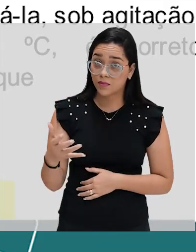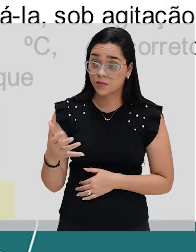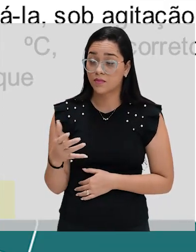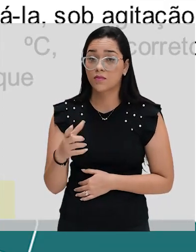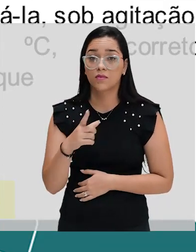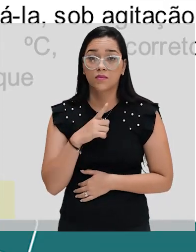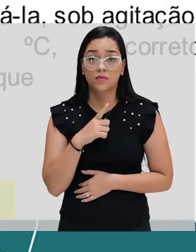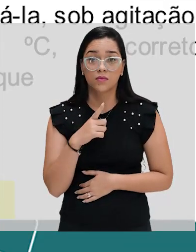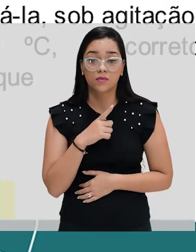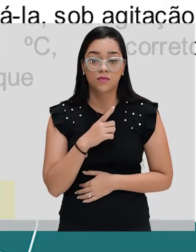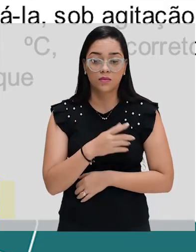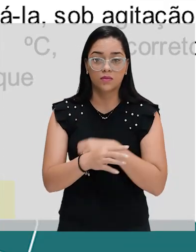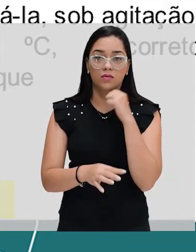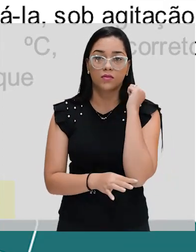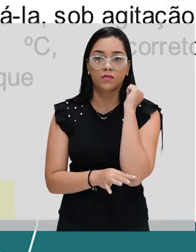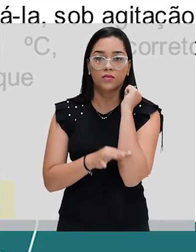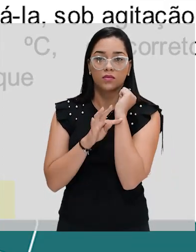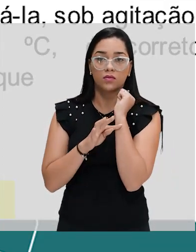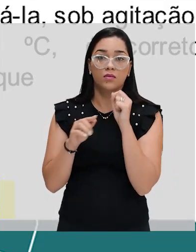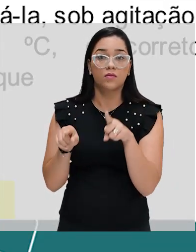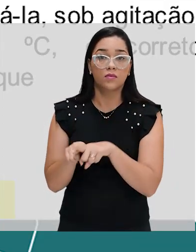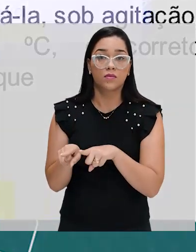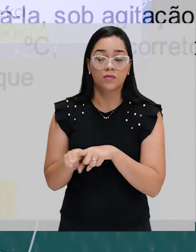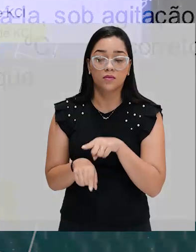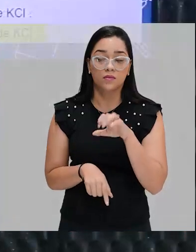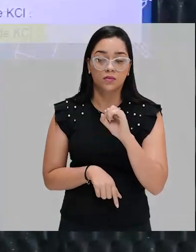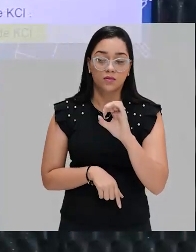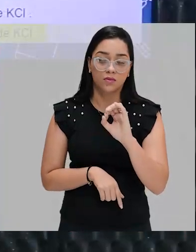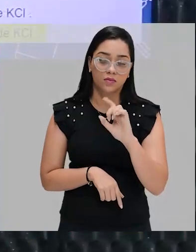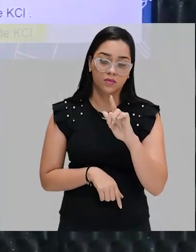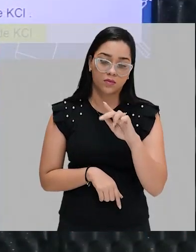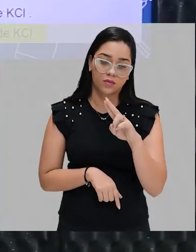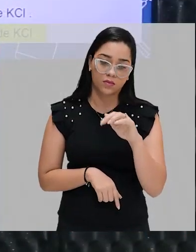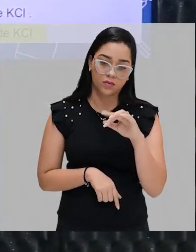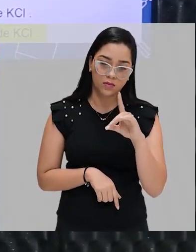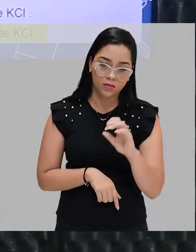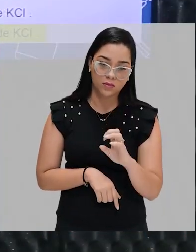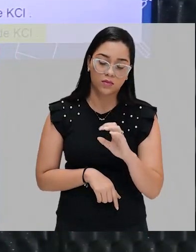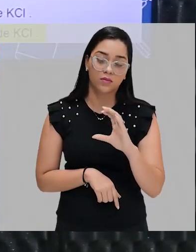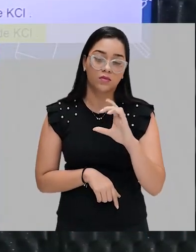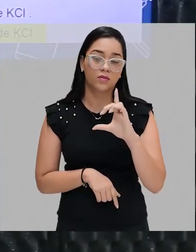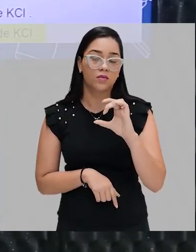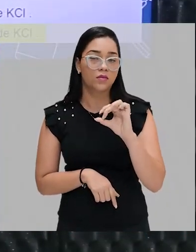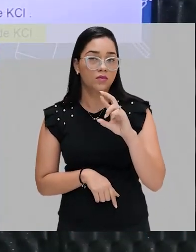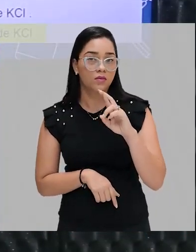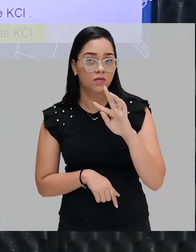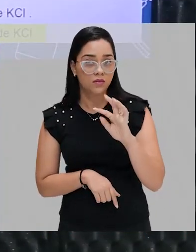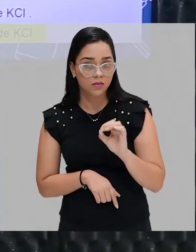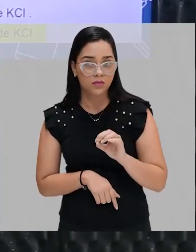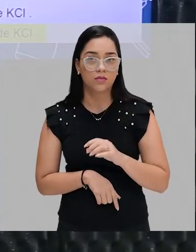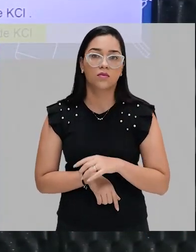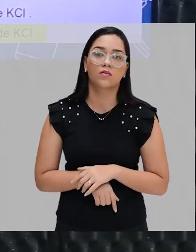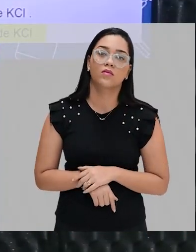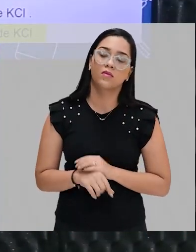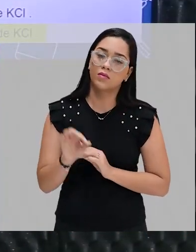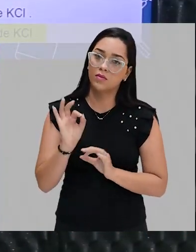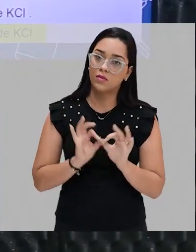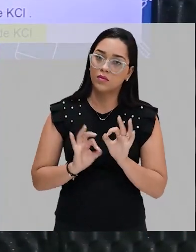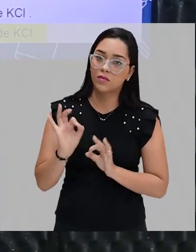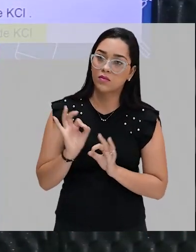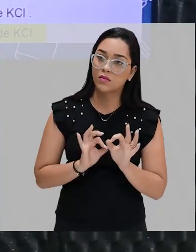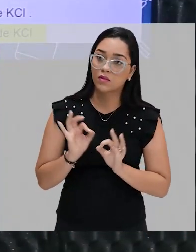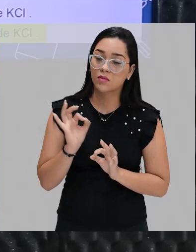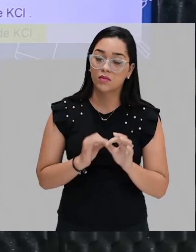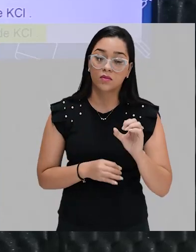aqui temperatura e a solubilidade, né, do cloreto de potássio. Ao preparar-se uma